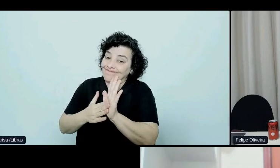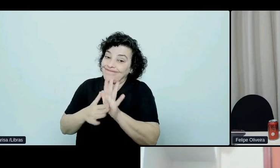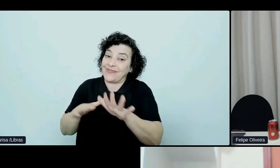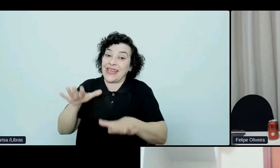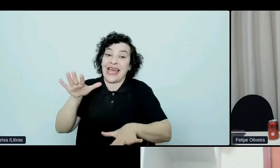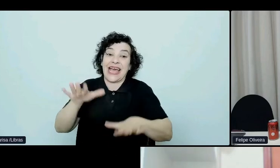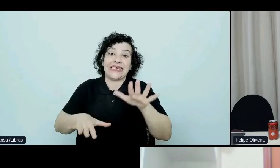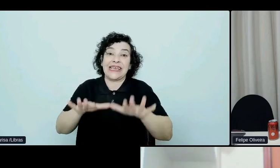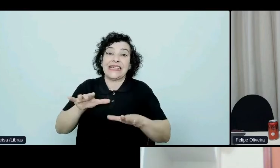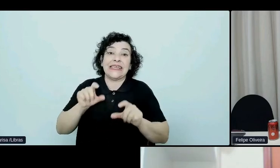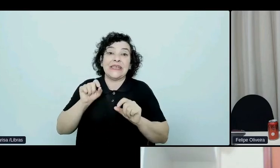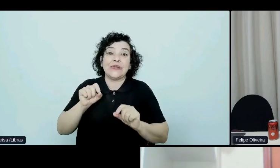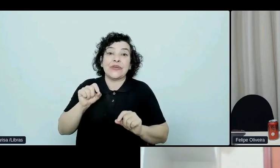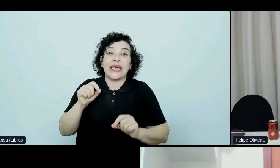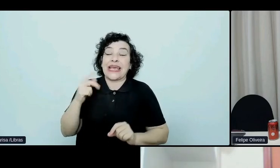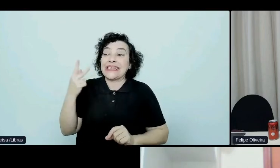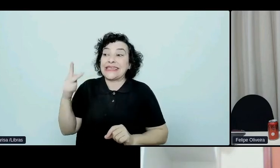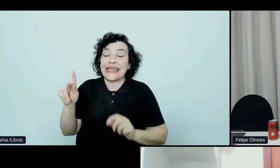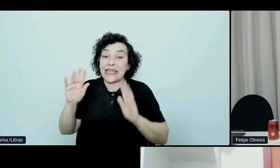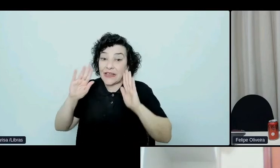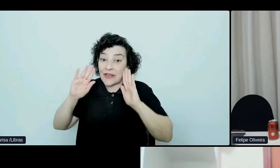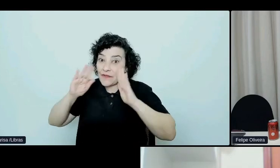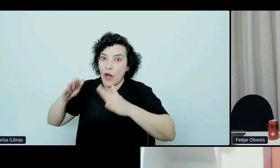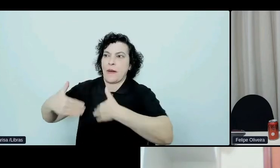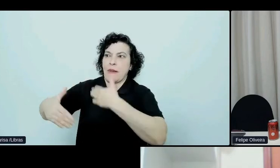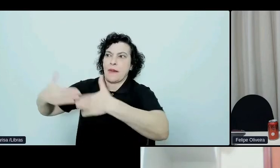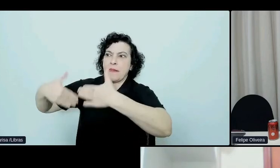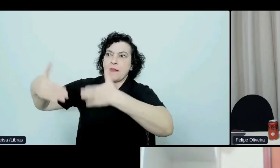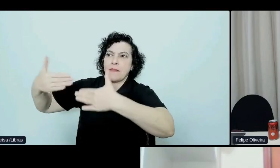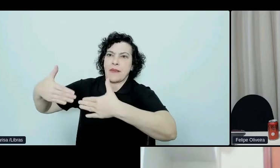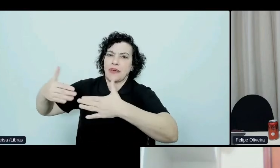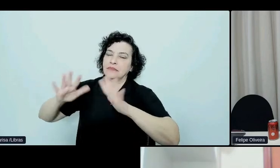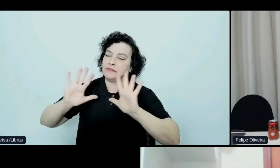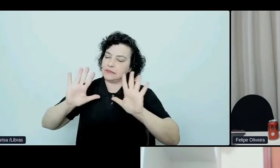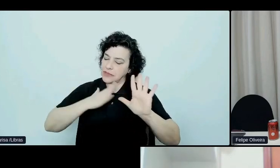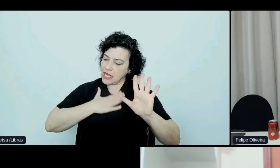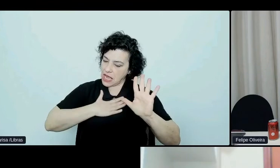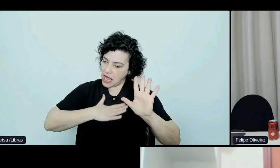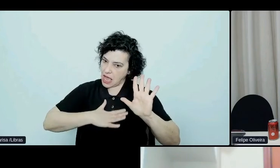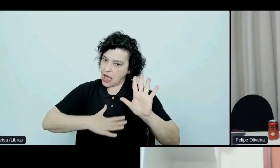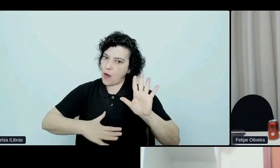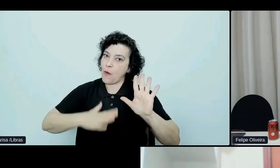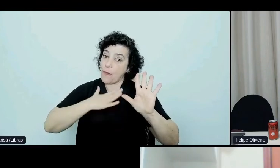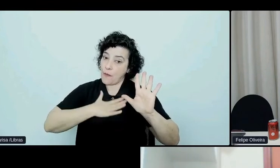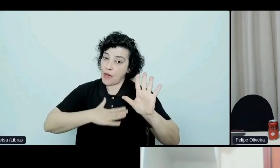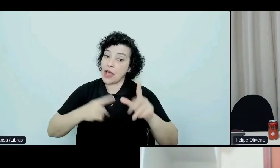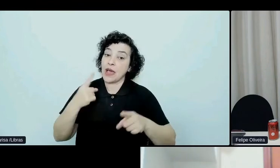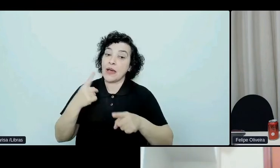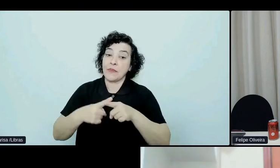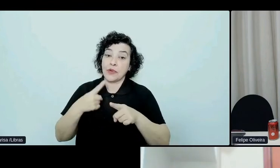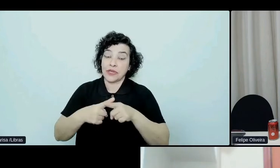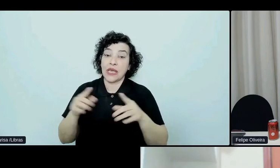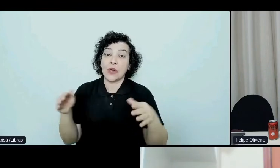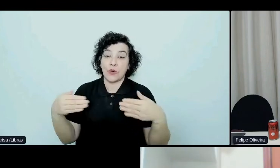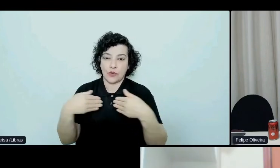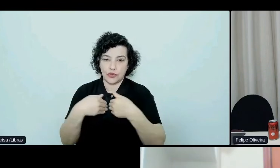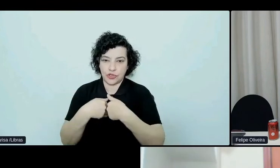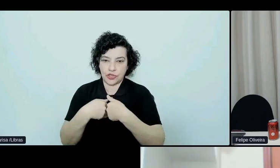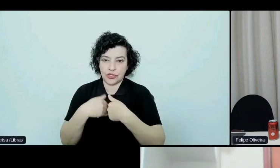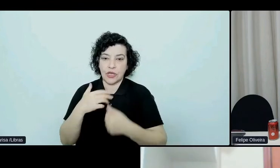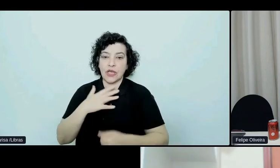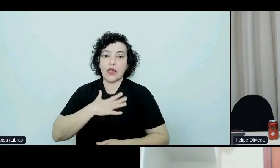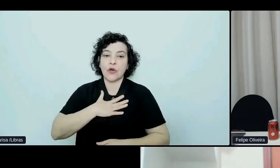hiperfoco, mas cuidado na cobrança de resultados por esse hiperfoco do